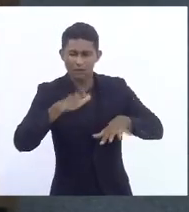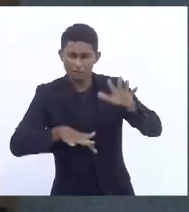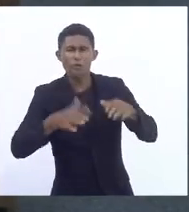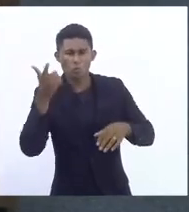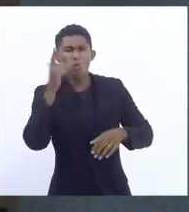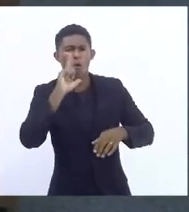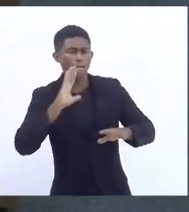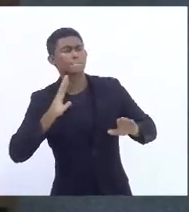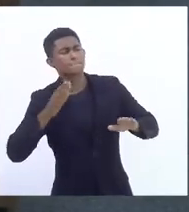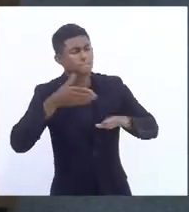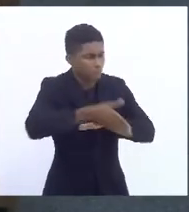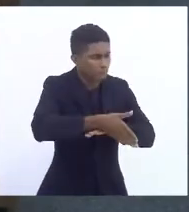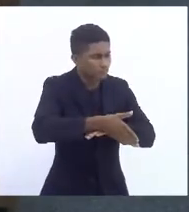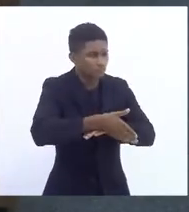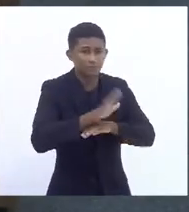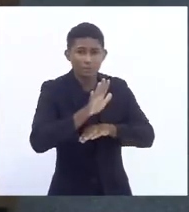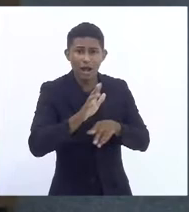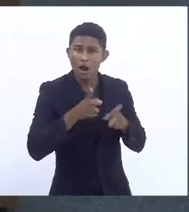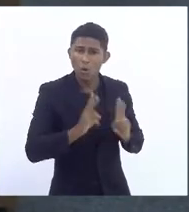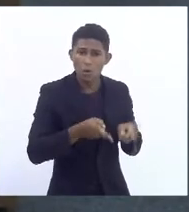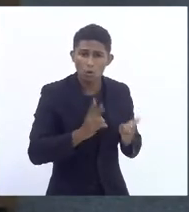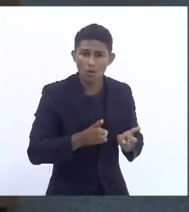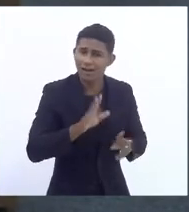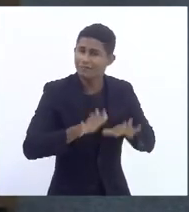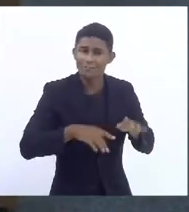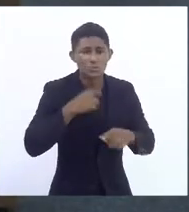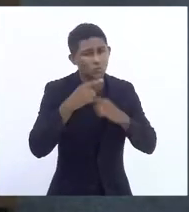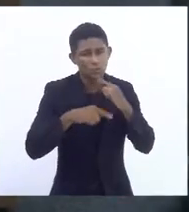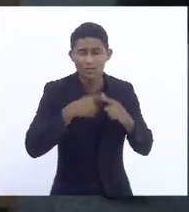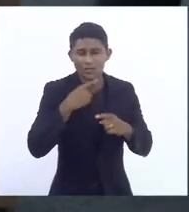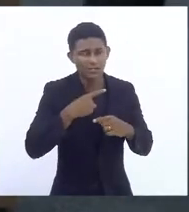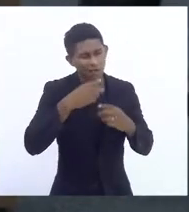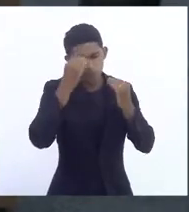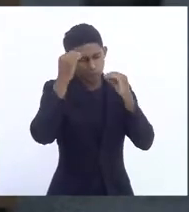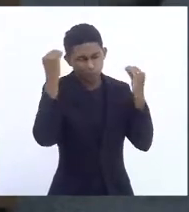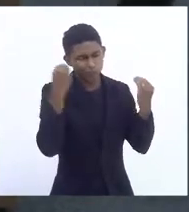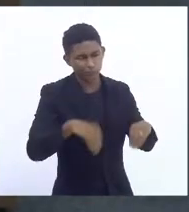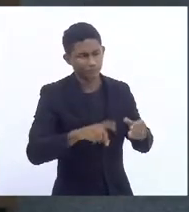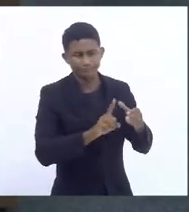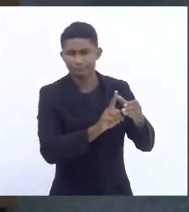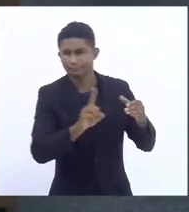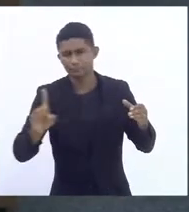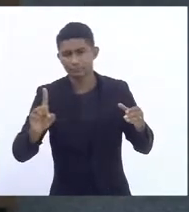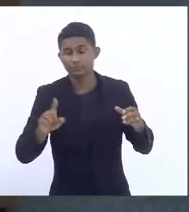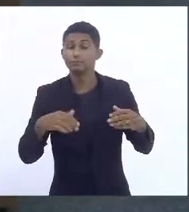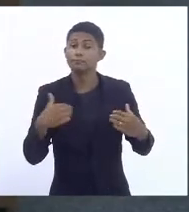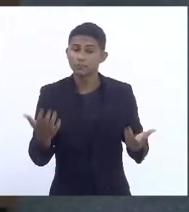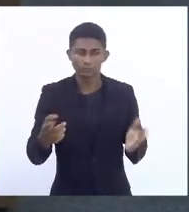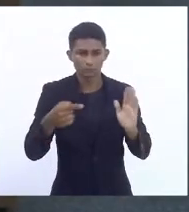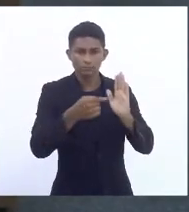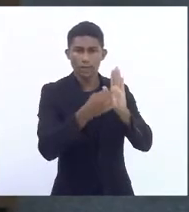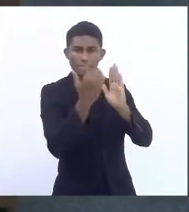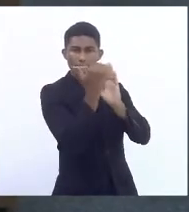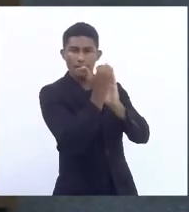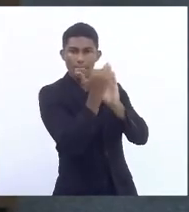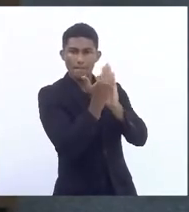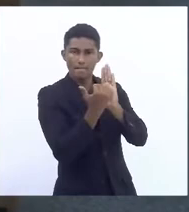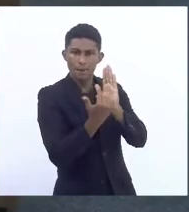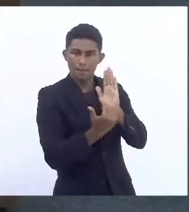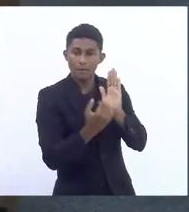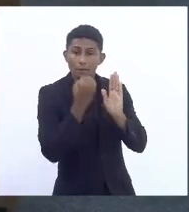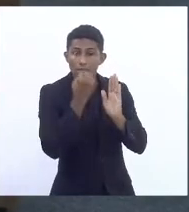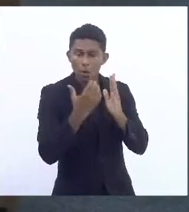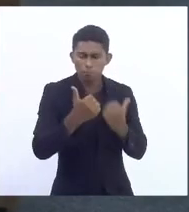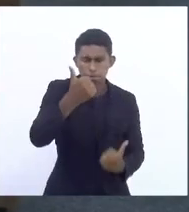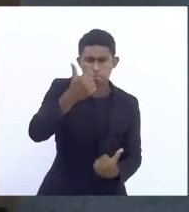mais complicada. Por conta disso, construir um forte programa de assistência estudantil que traga